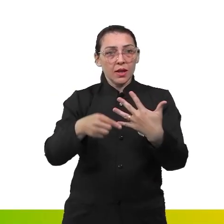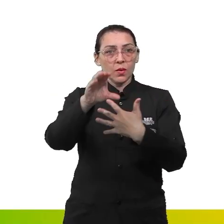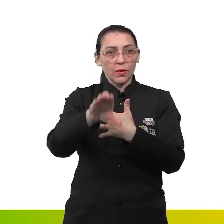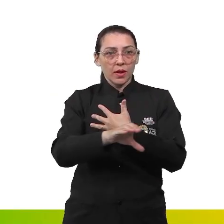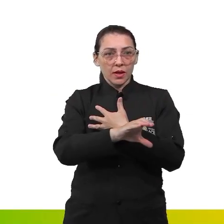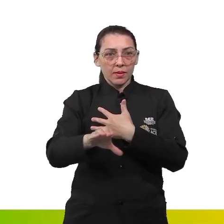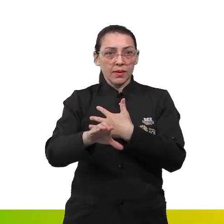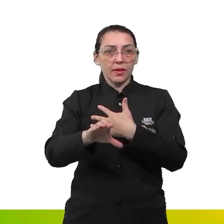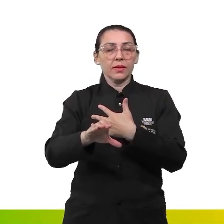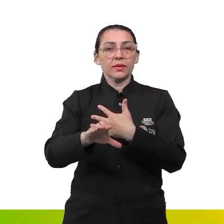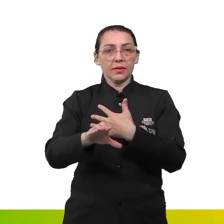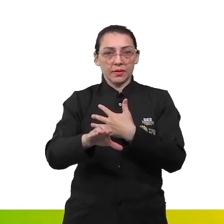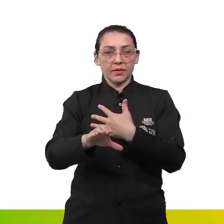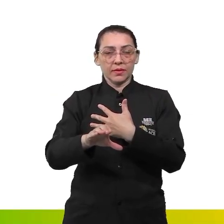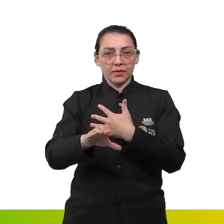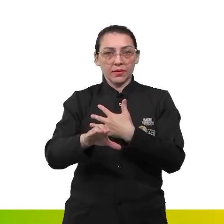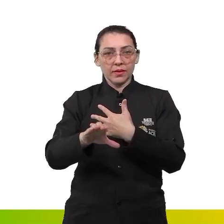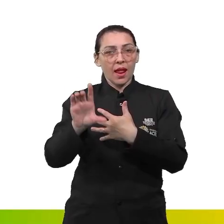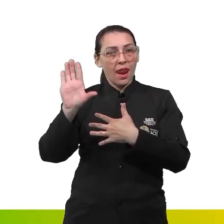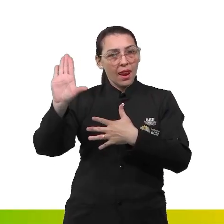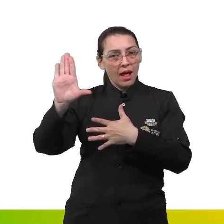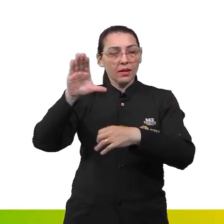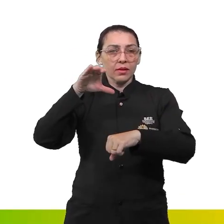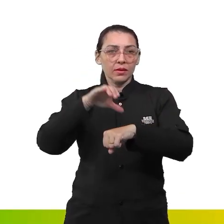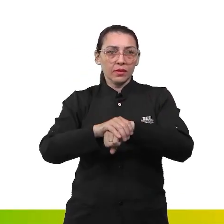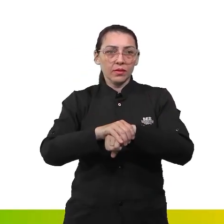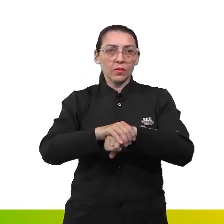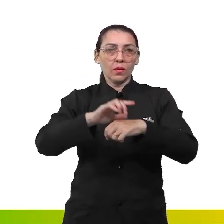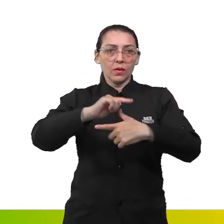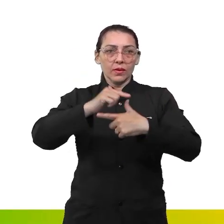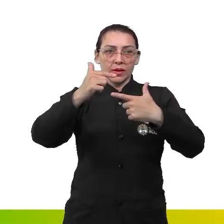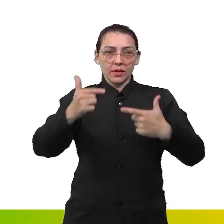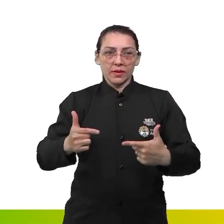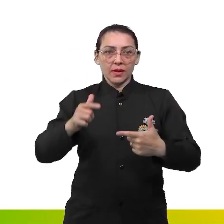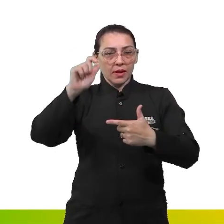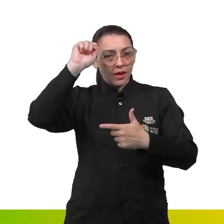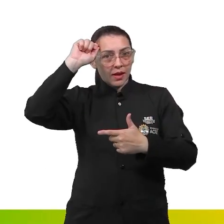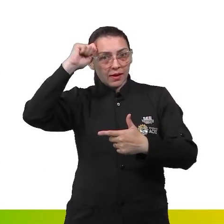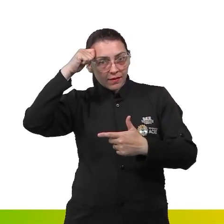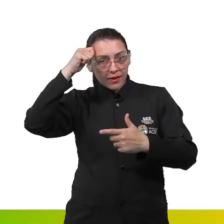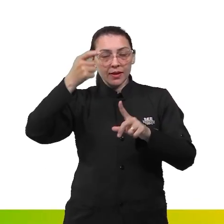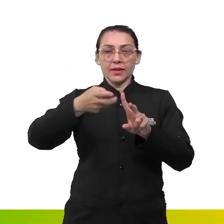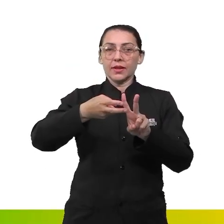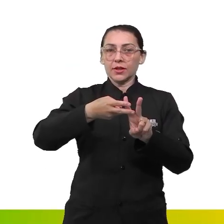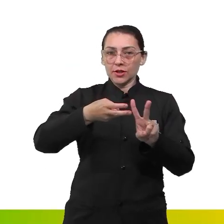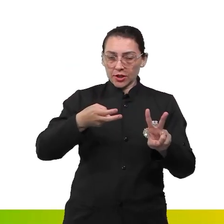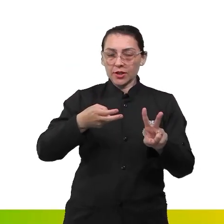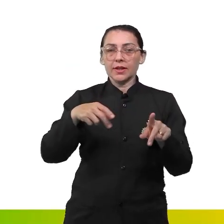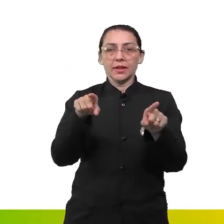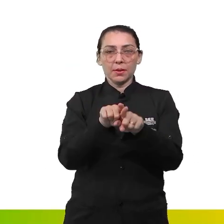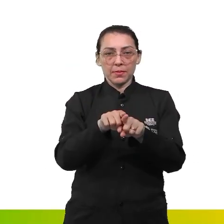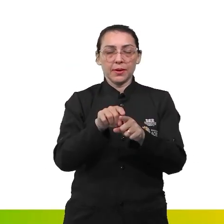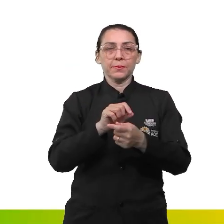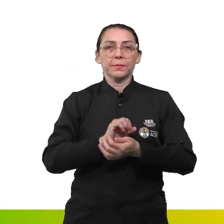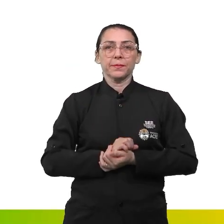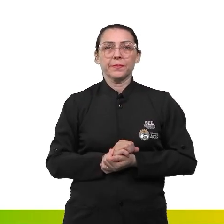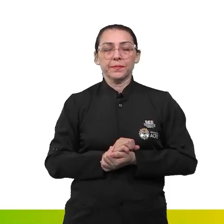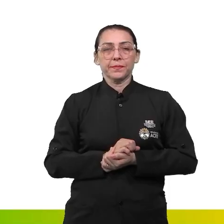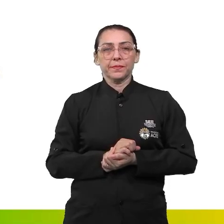do cristianismo, que vem lá do colonizador, não é? Com tradições africanas e indígenas também,